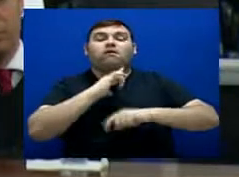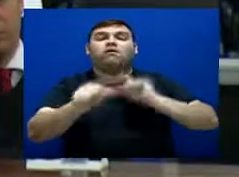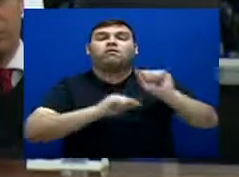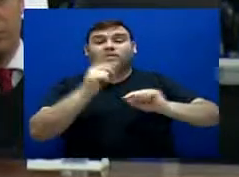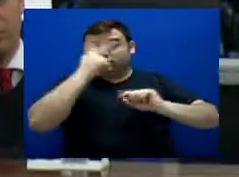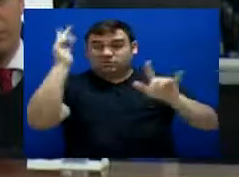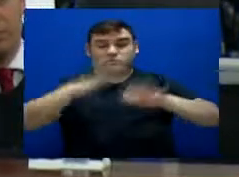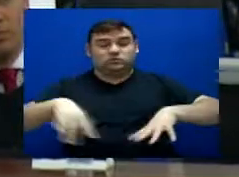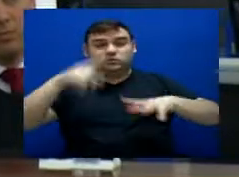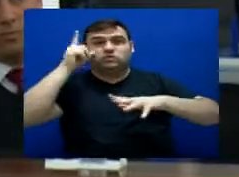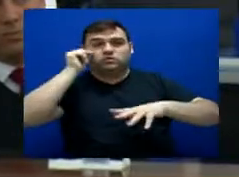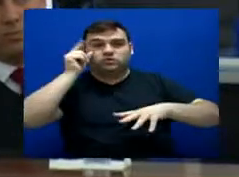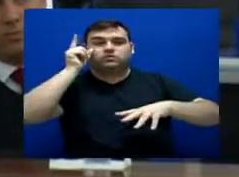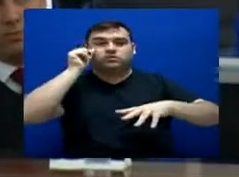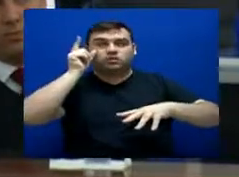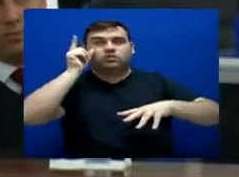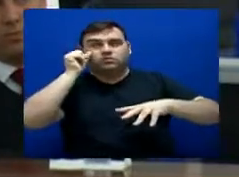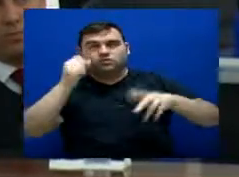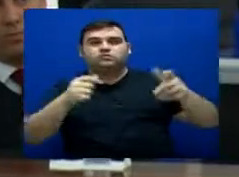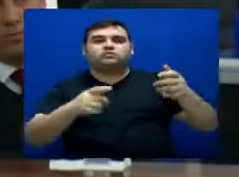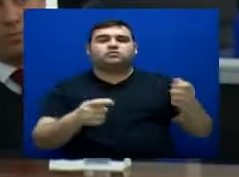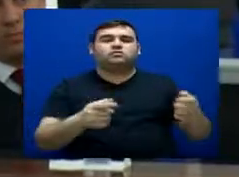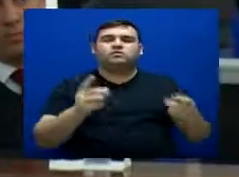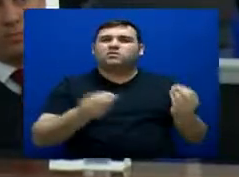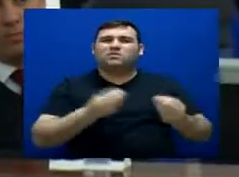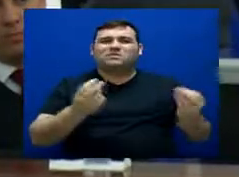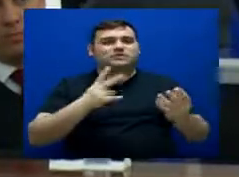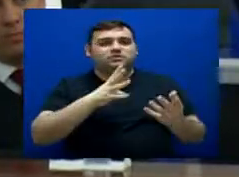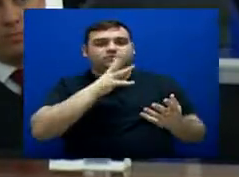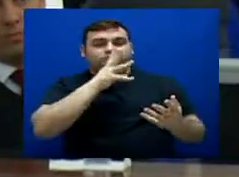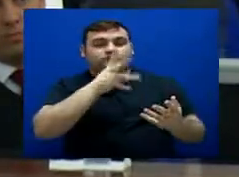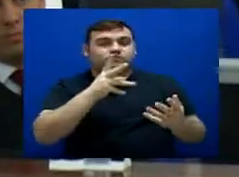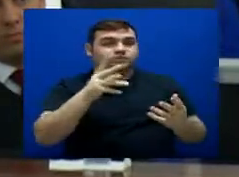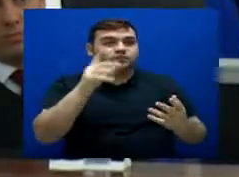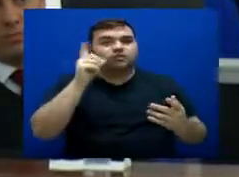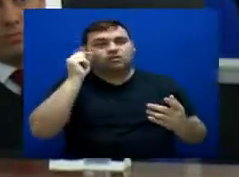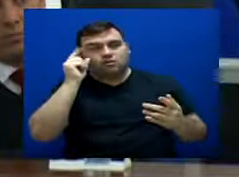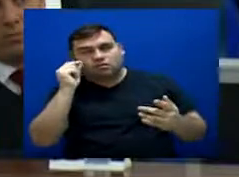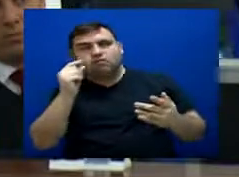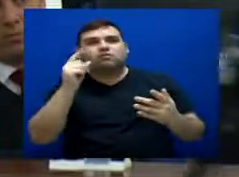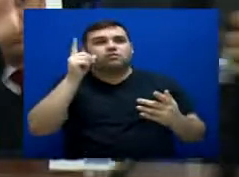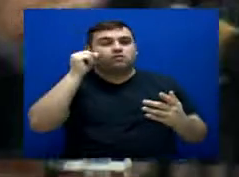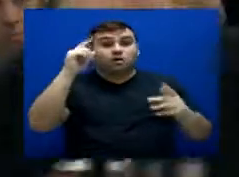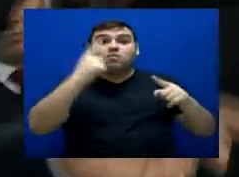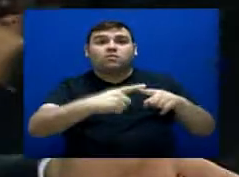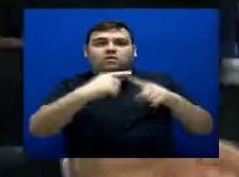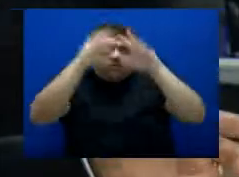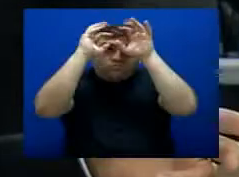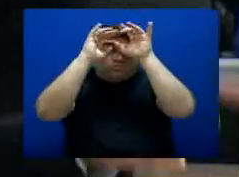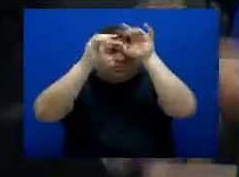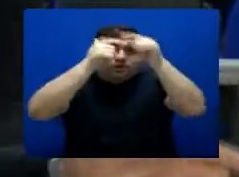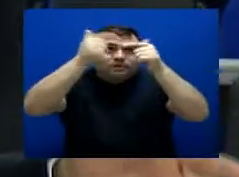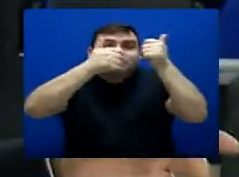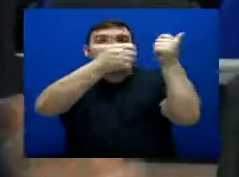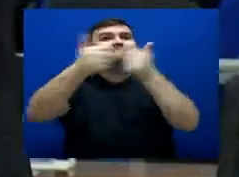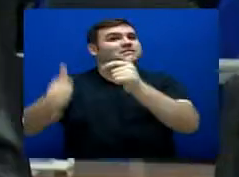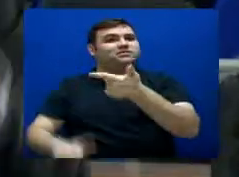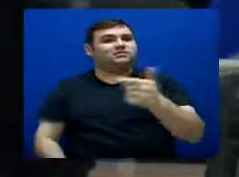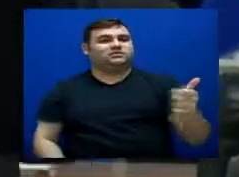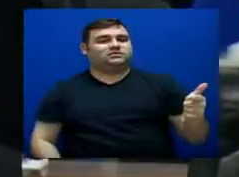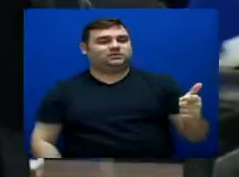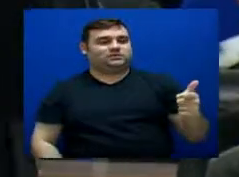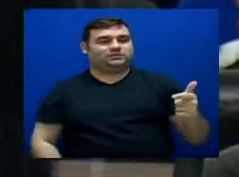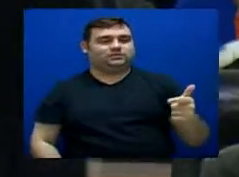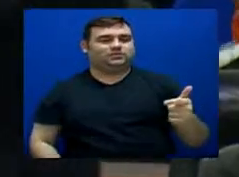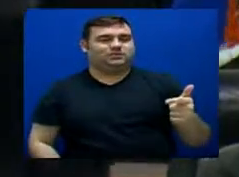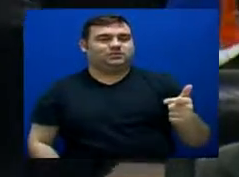sono e a pessoa privada de sono, ela comete muito mais falha. do que uma pessoa que está descansada.